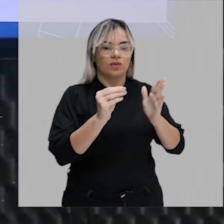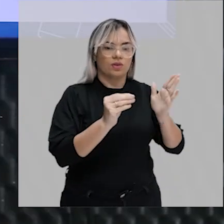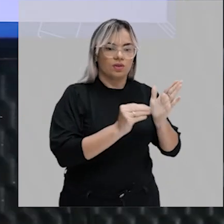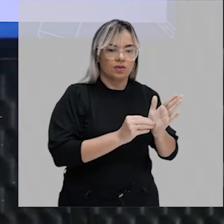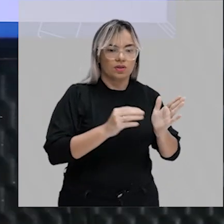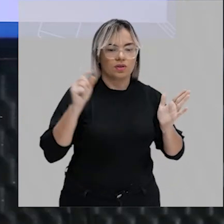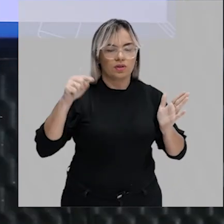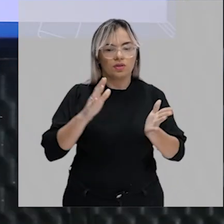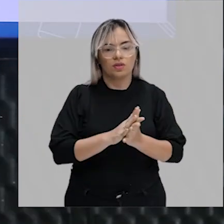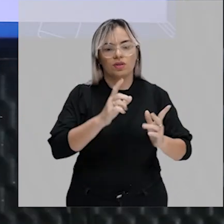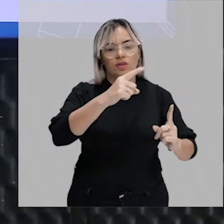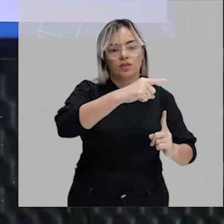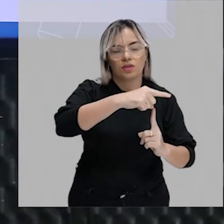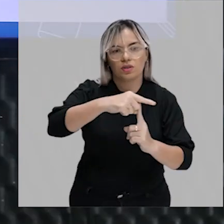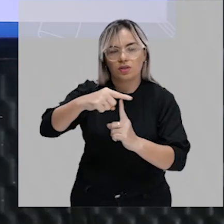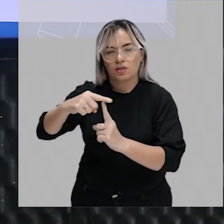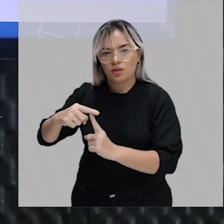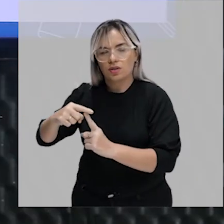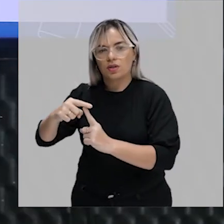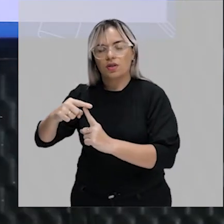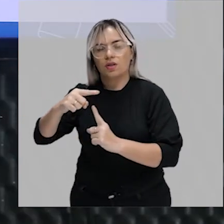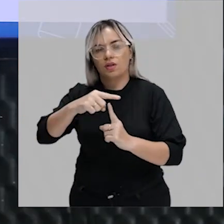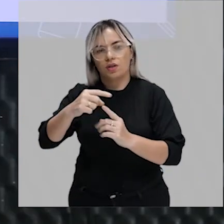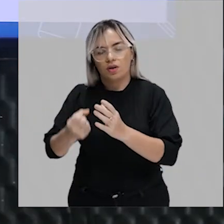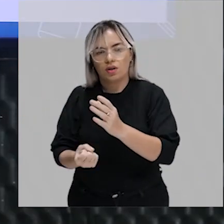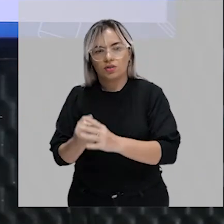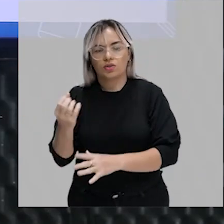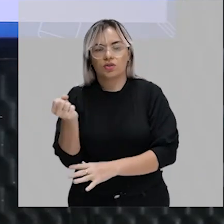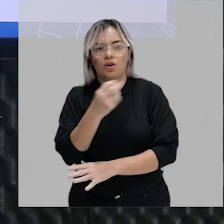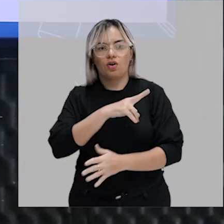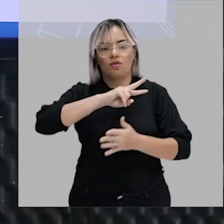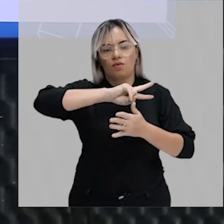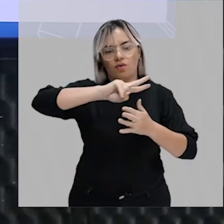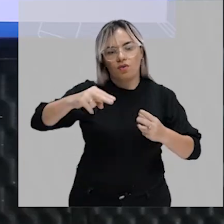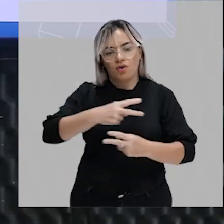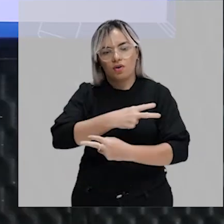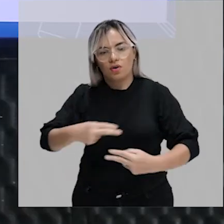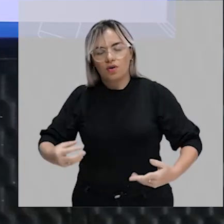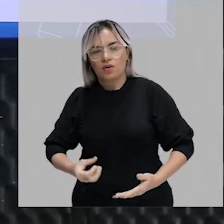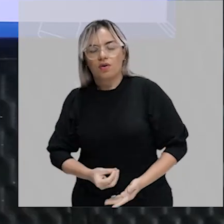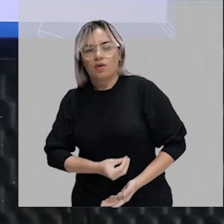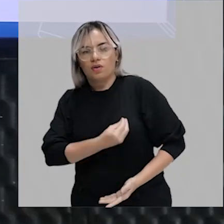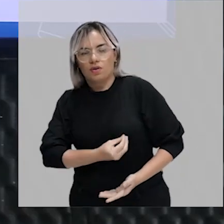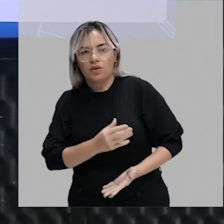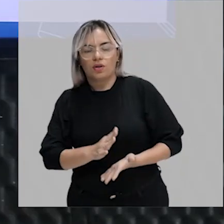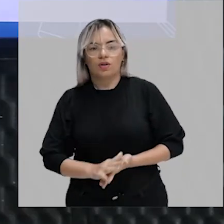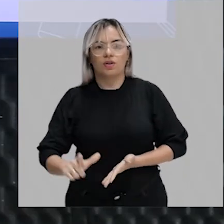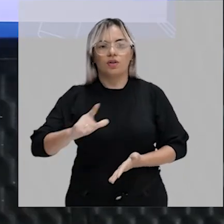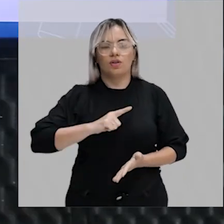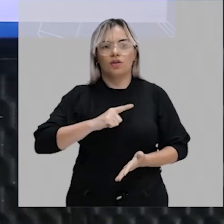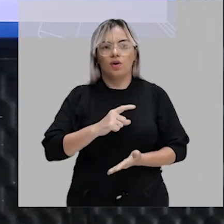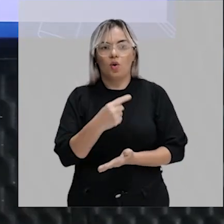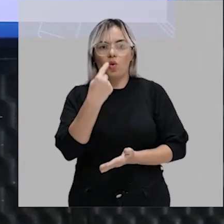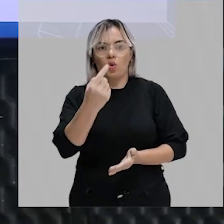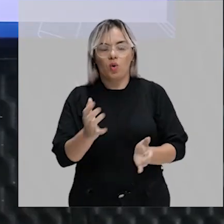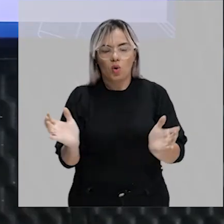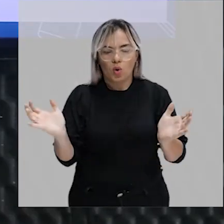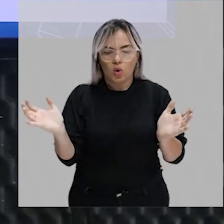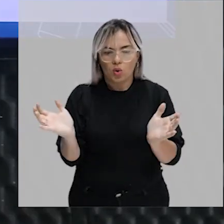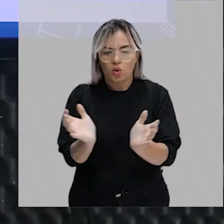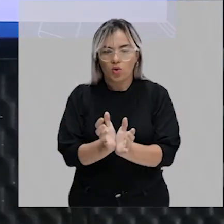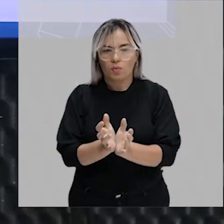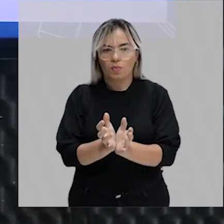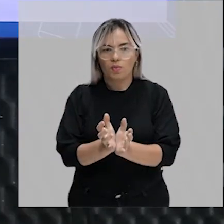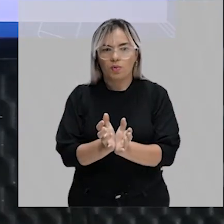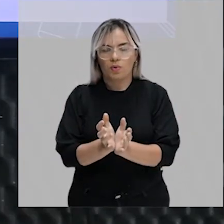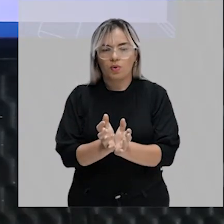de especiação, que é a formação de novas espécies, eu tinha lá um grupo de indivíduos da mesma espécie que